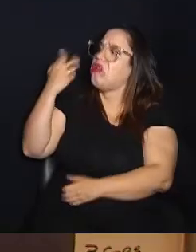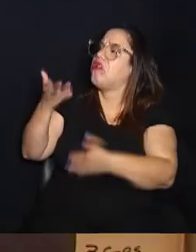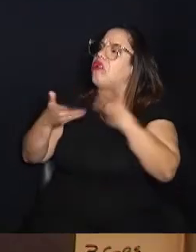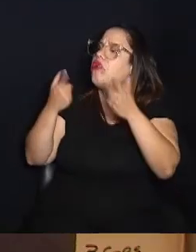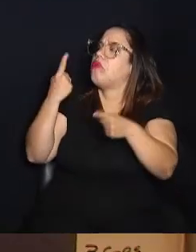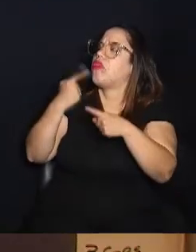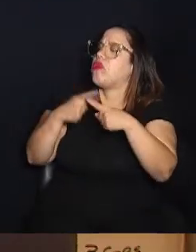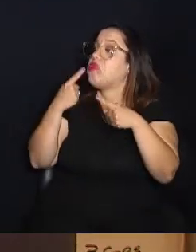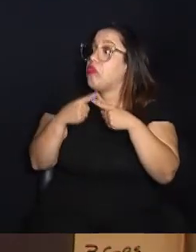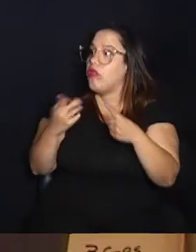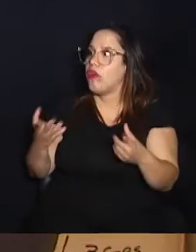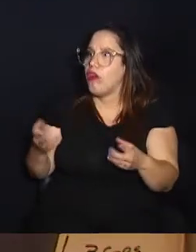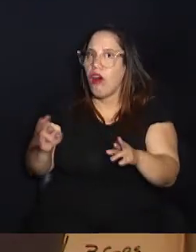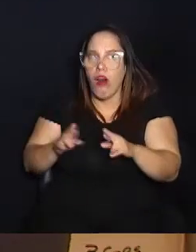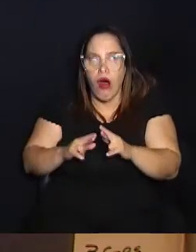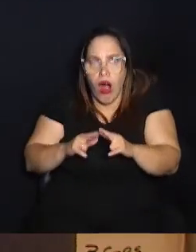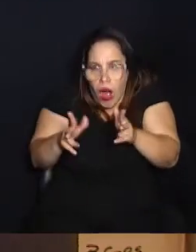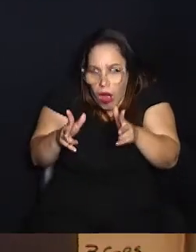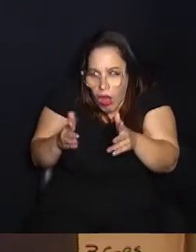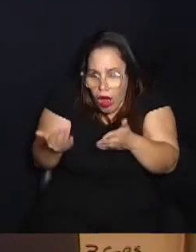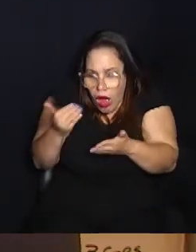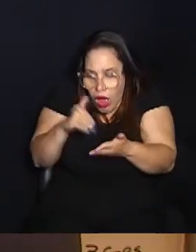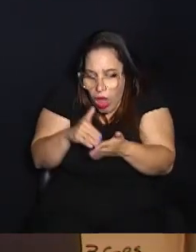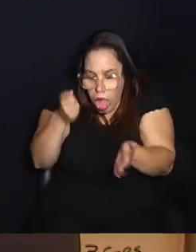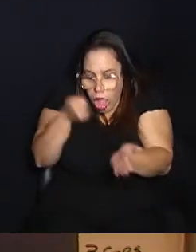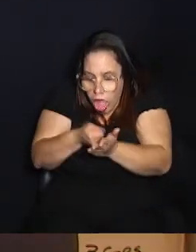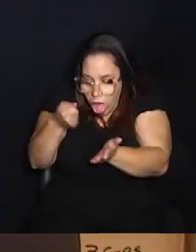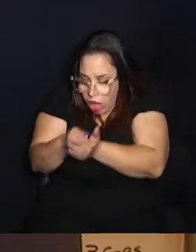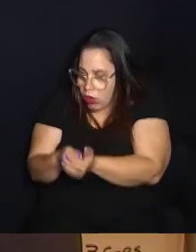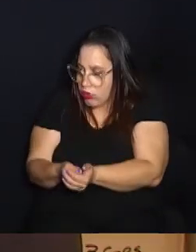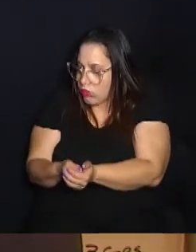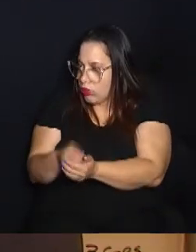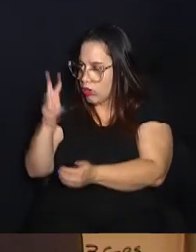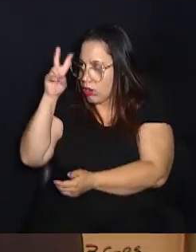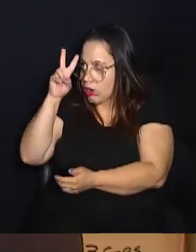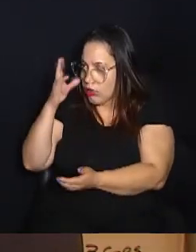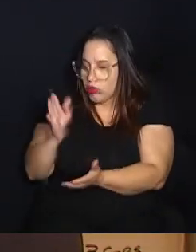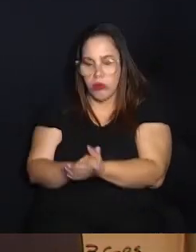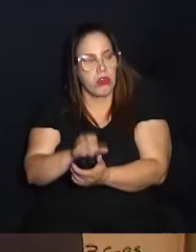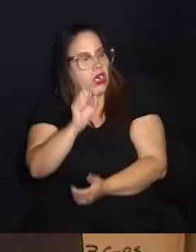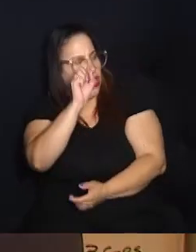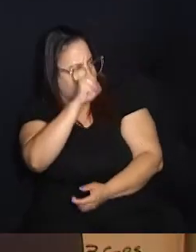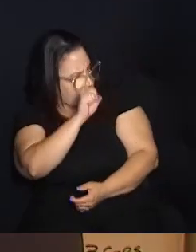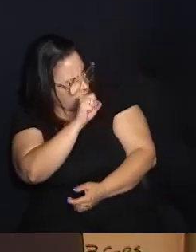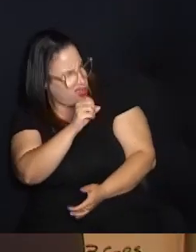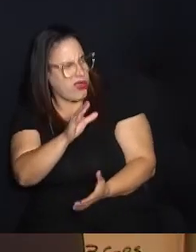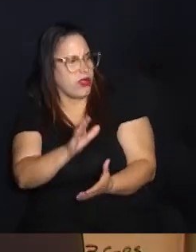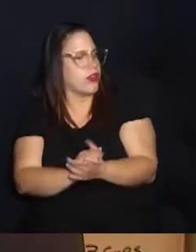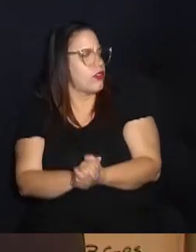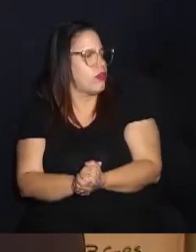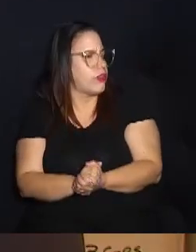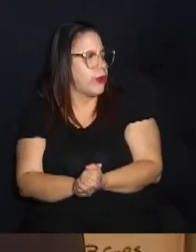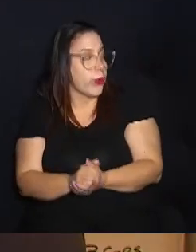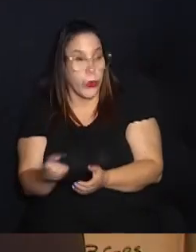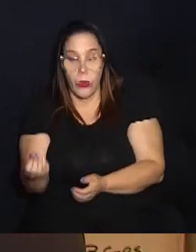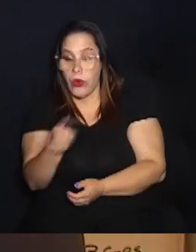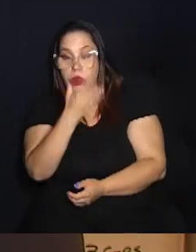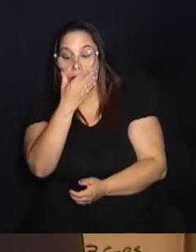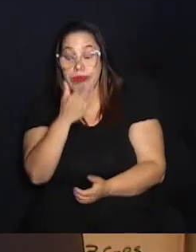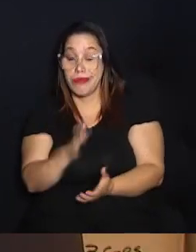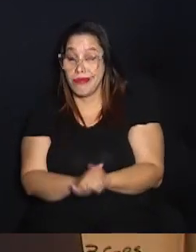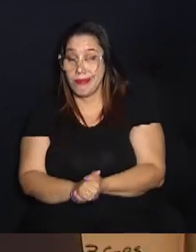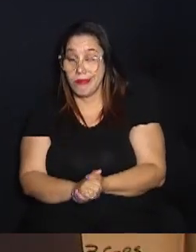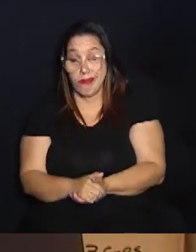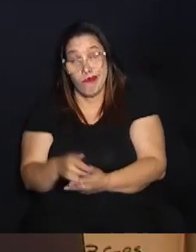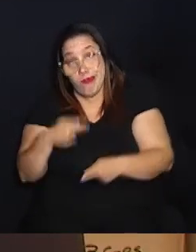Olha, alunos, porque foi algo diferente daquilo que vinha sendo implantado já historicamente, né? sim, foi um fato inovador. Eu